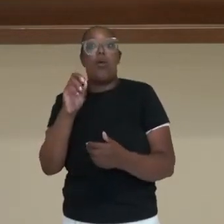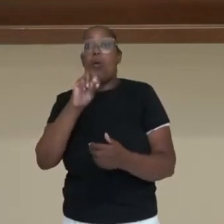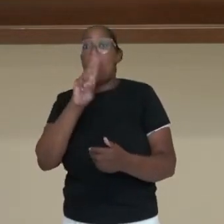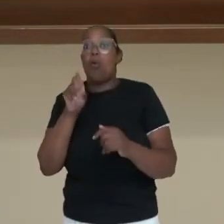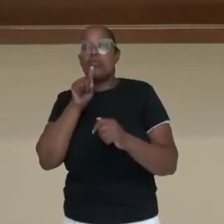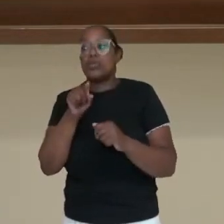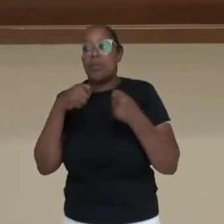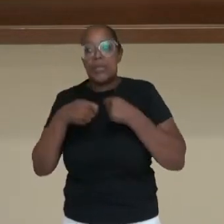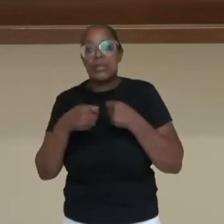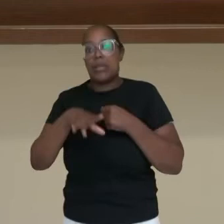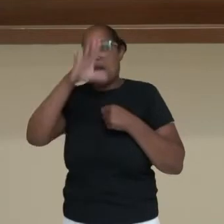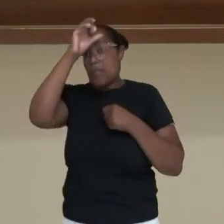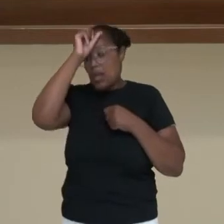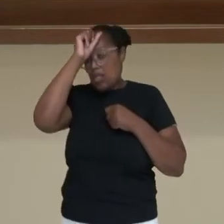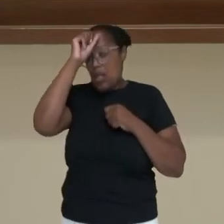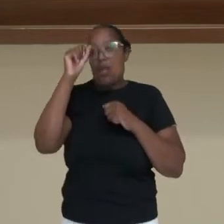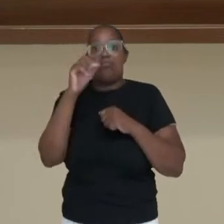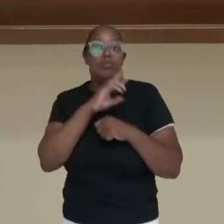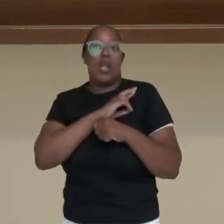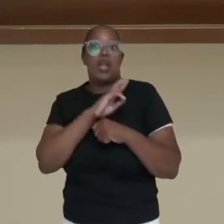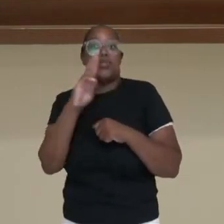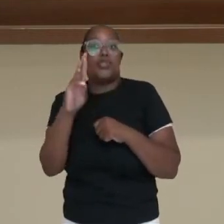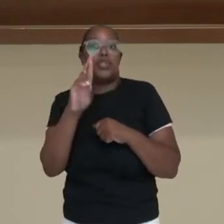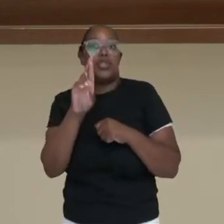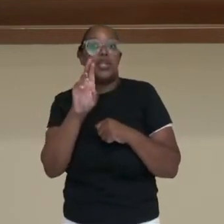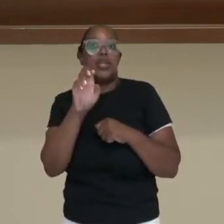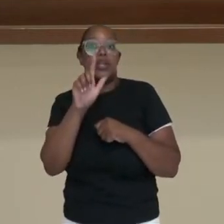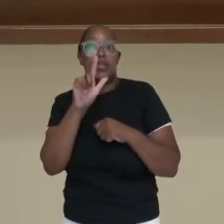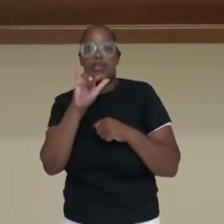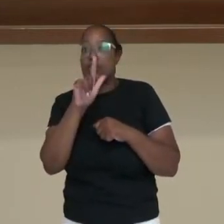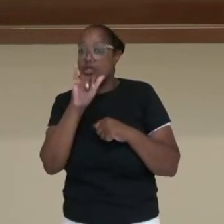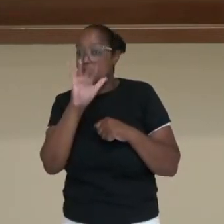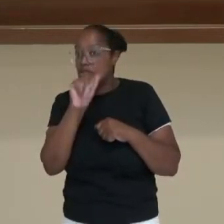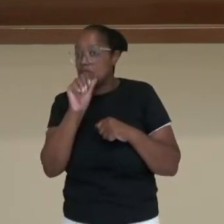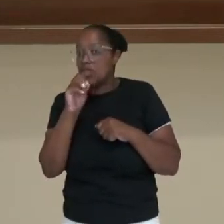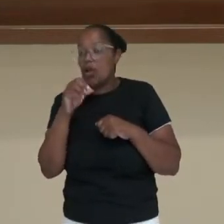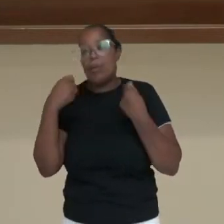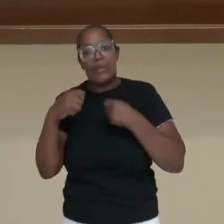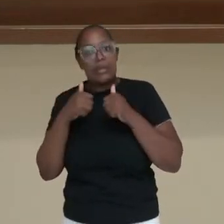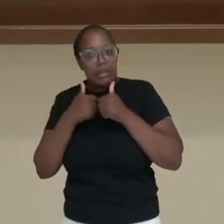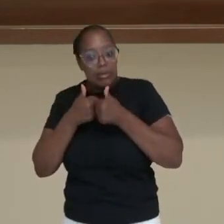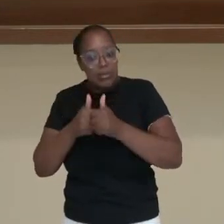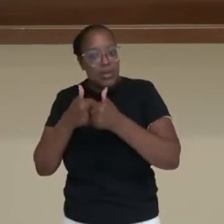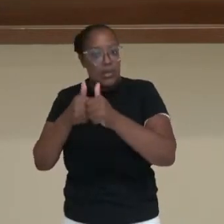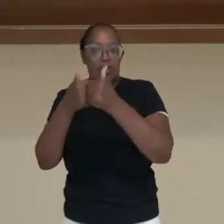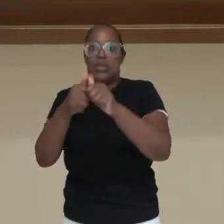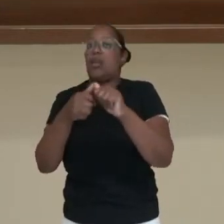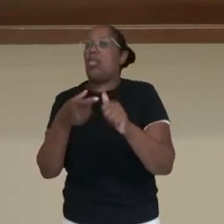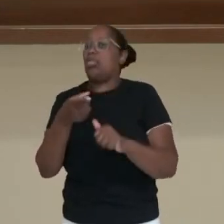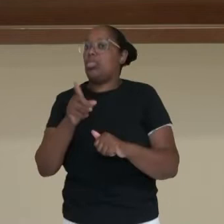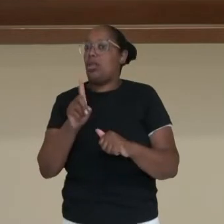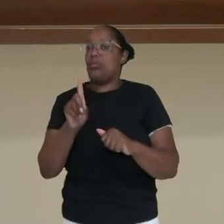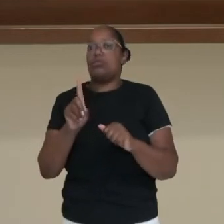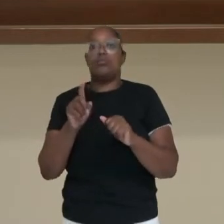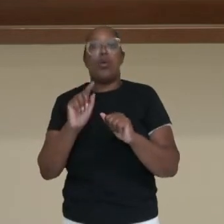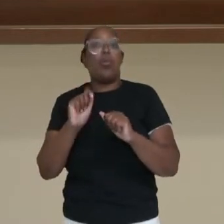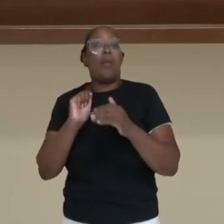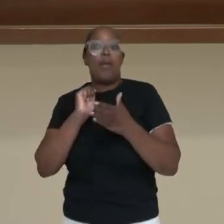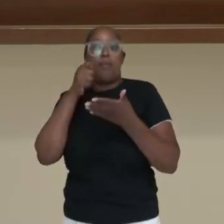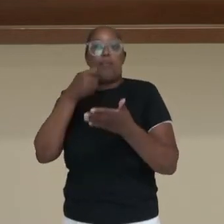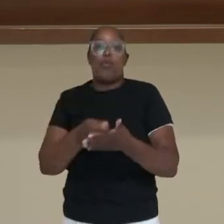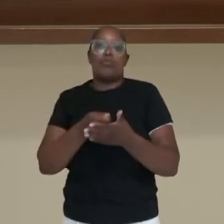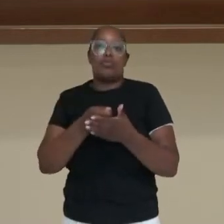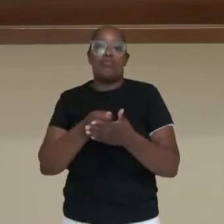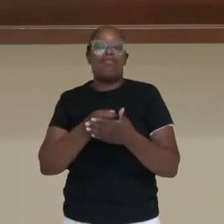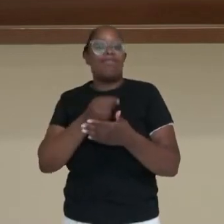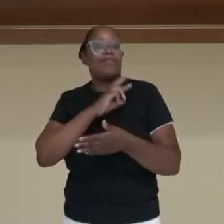aprendendo tal religião porque significa que você tem que seguir ela agora, né? Essa doutrinação, essa imposição de